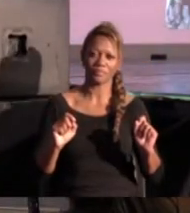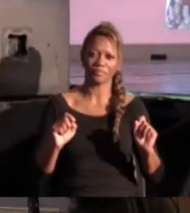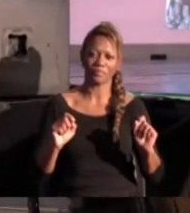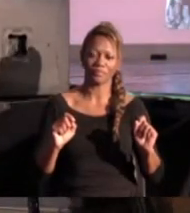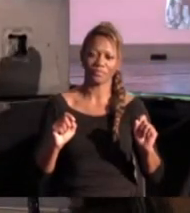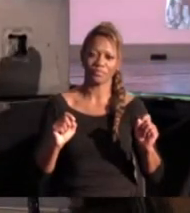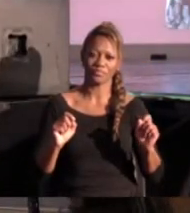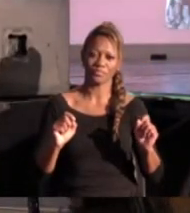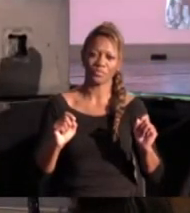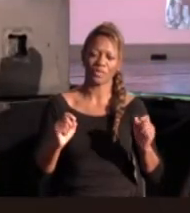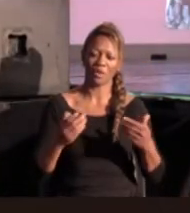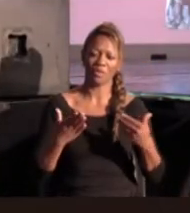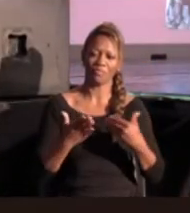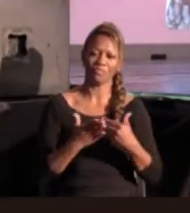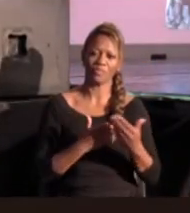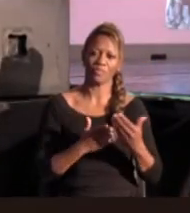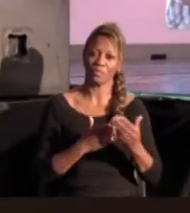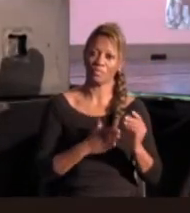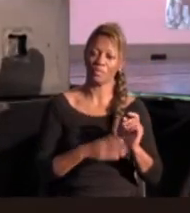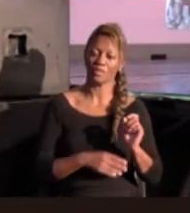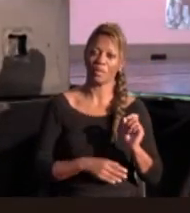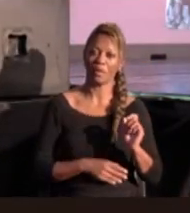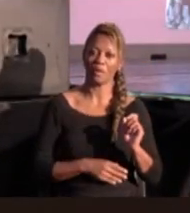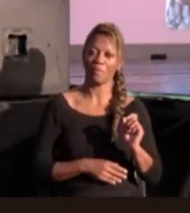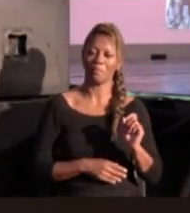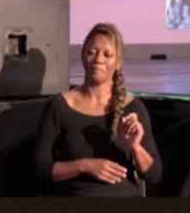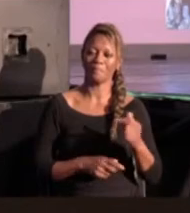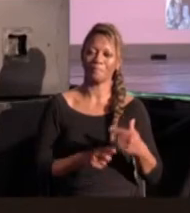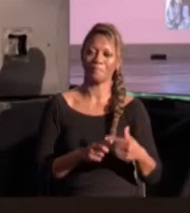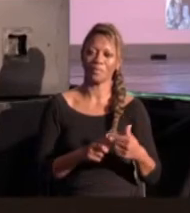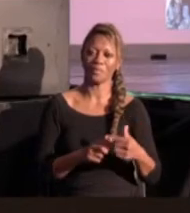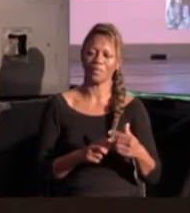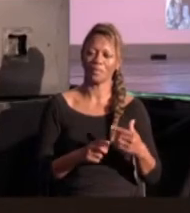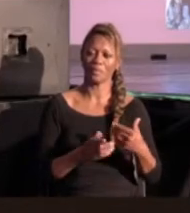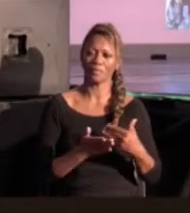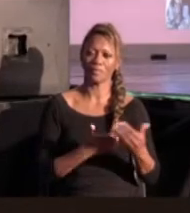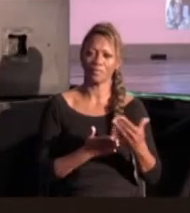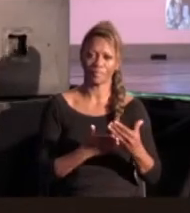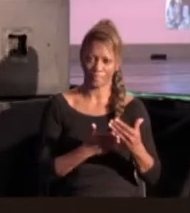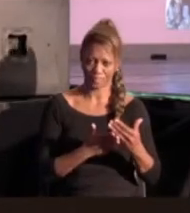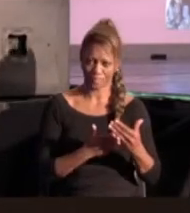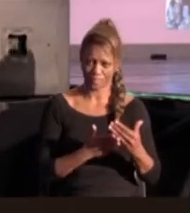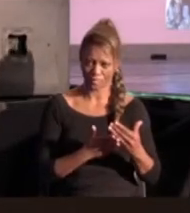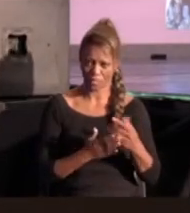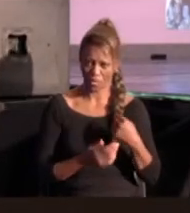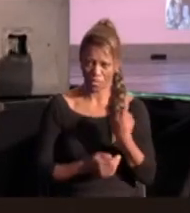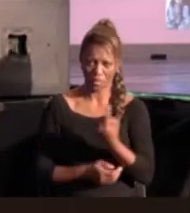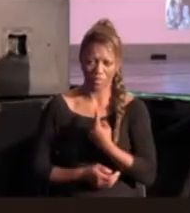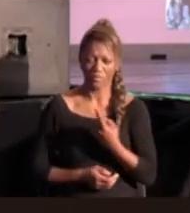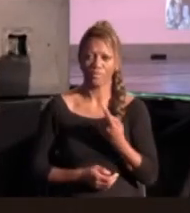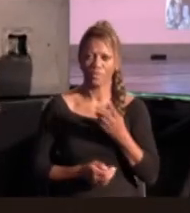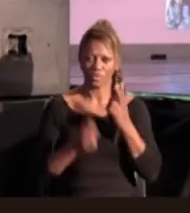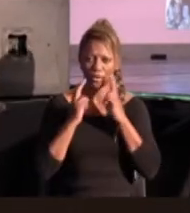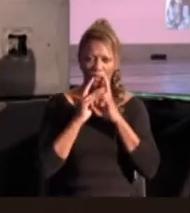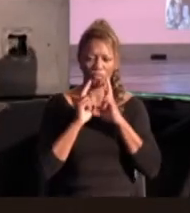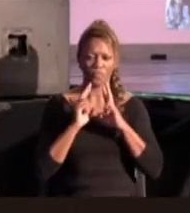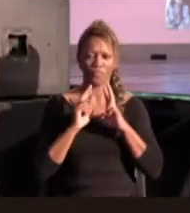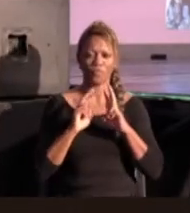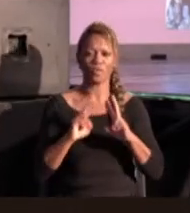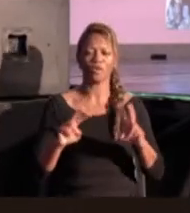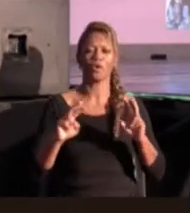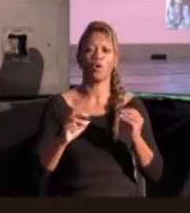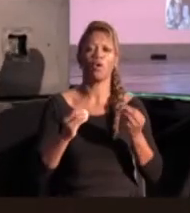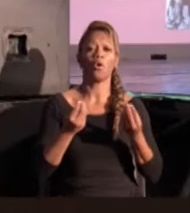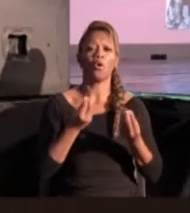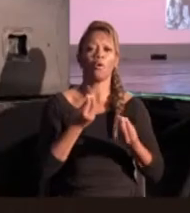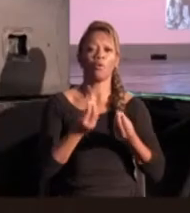vou começar por uma questão bem inicial, que é em torno daquilo que nós chamamos visão de mundo.